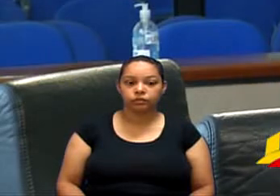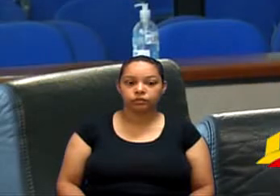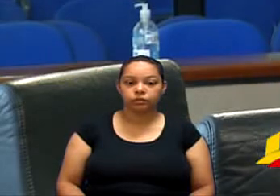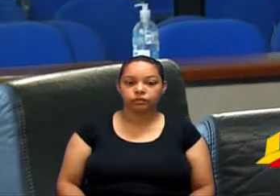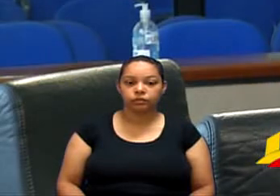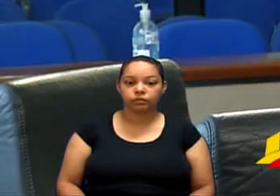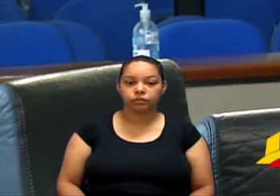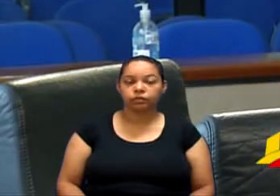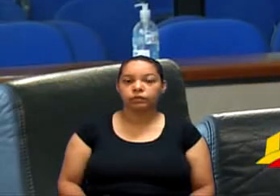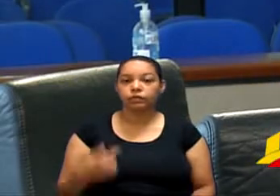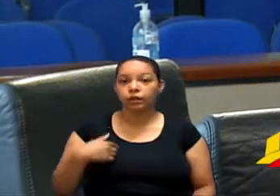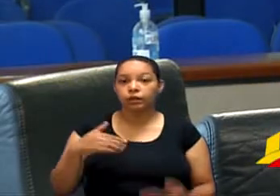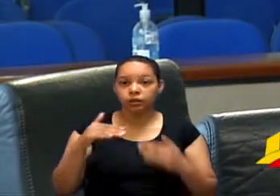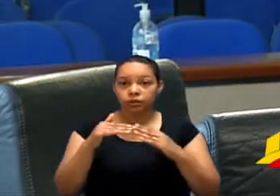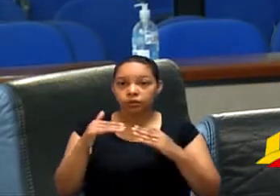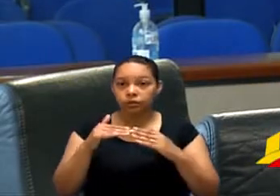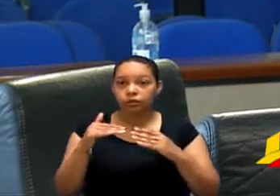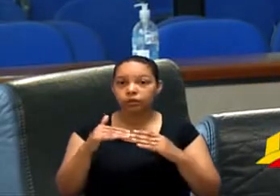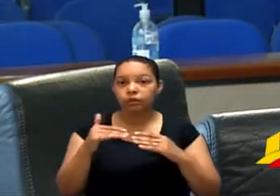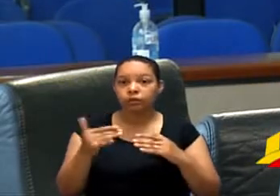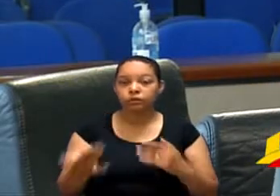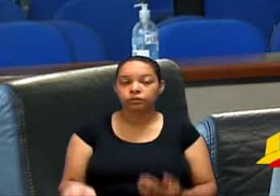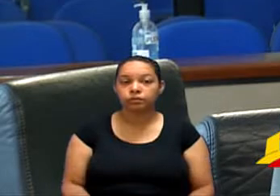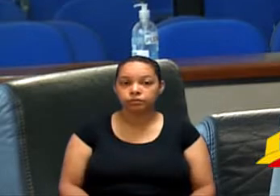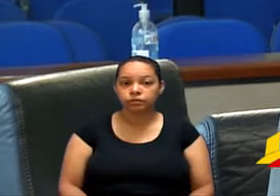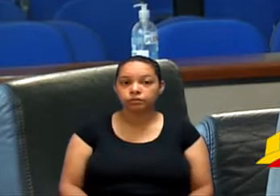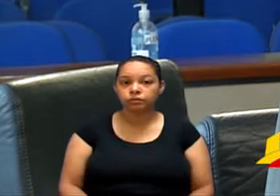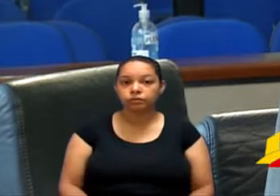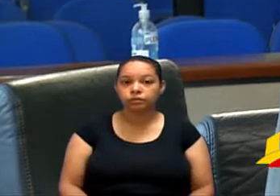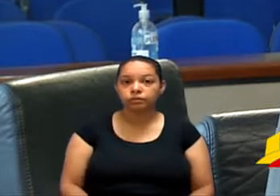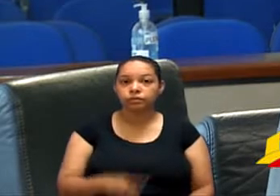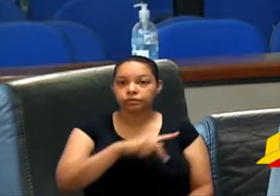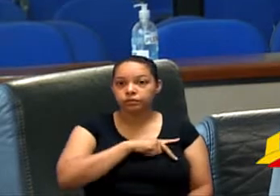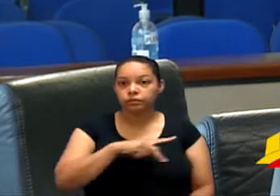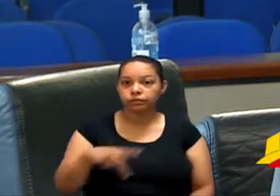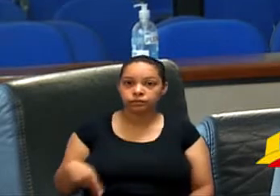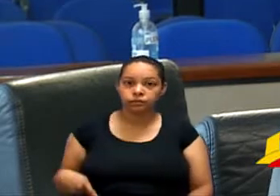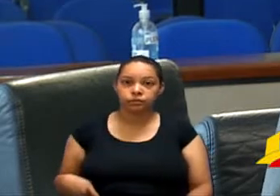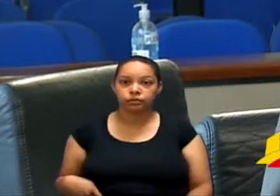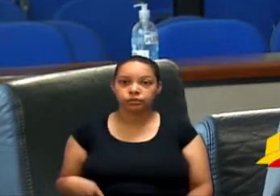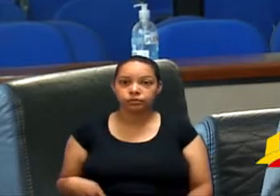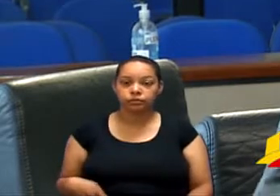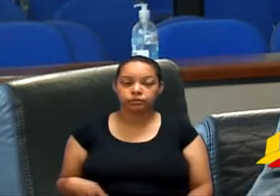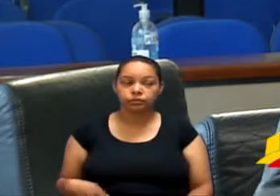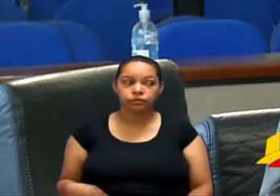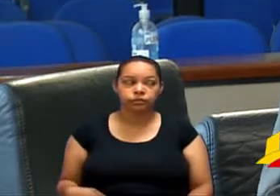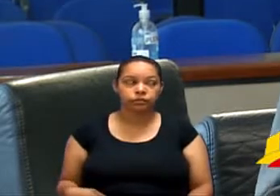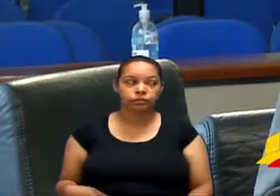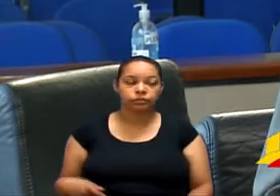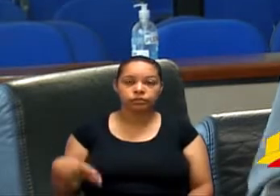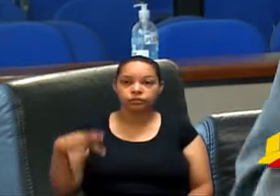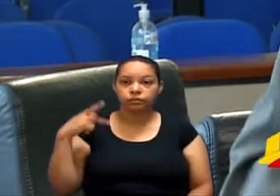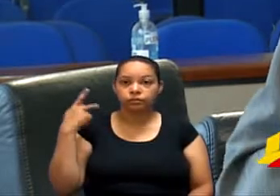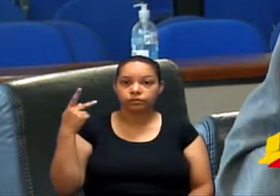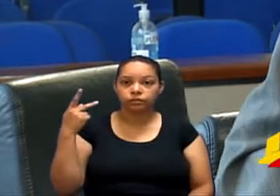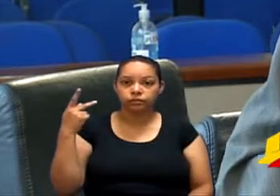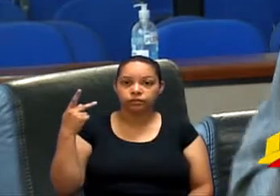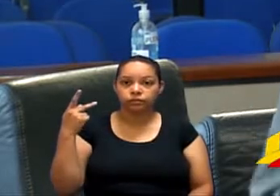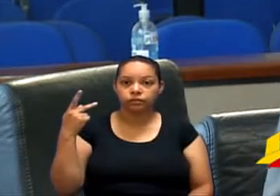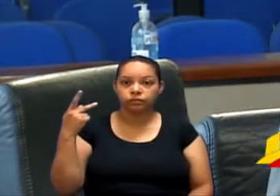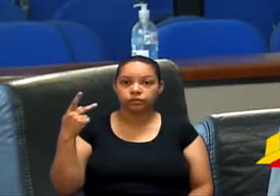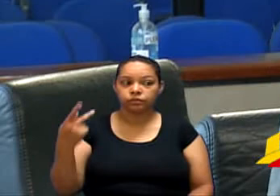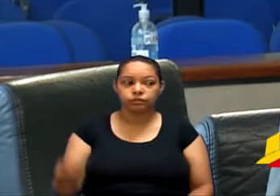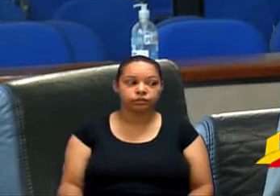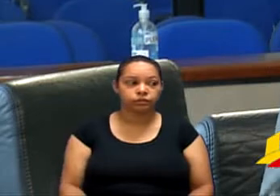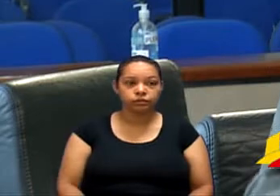não Sim concordo Presidente o Luís quanto ao mérito nada